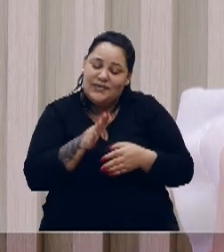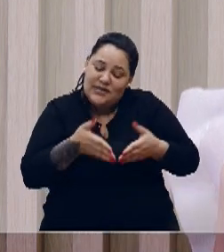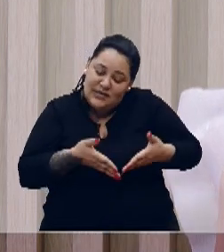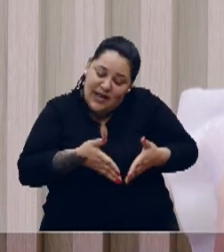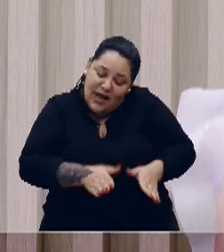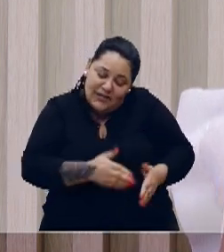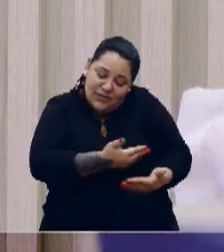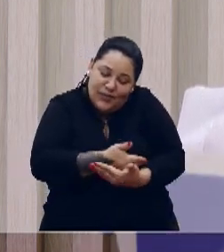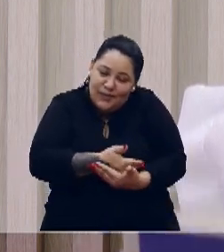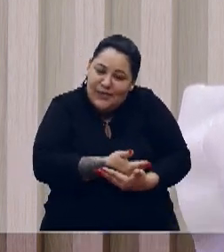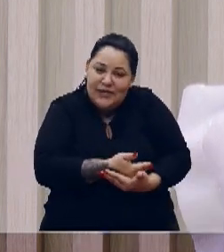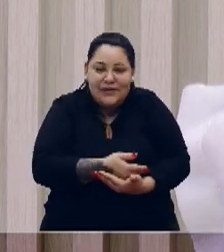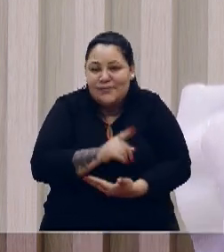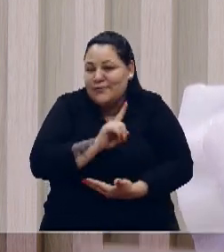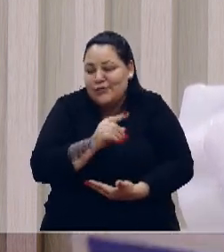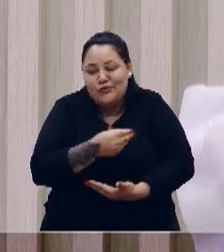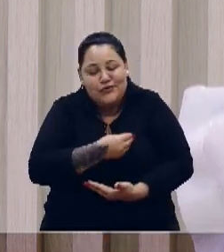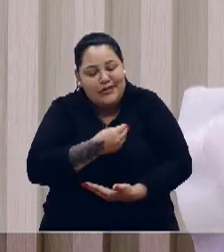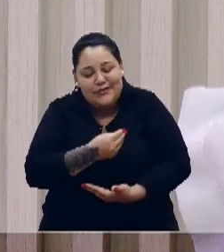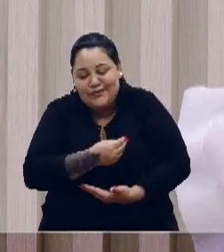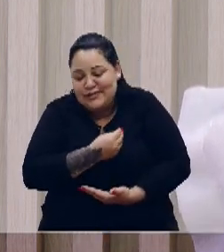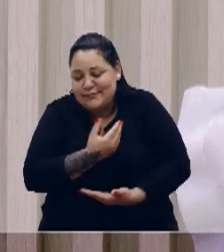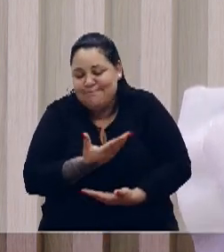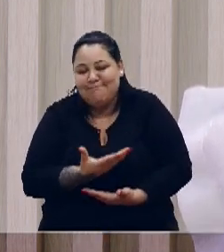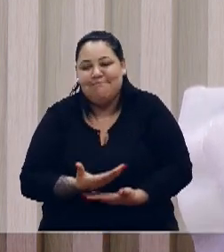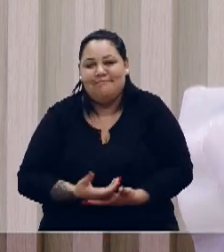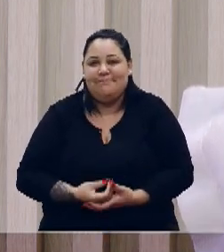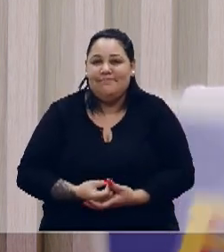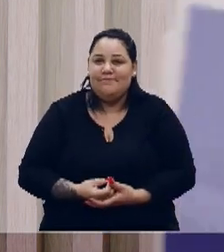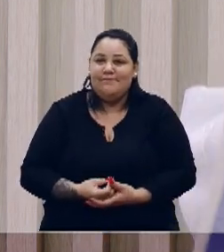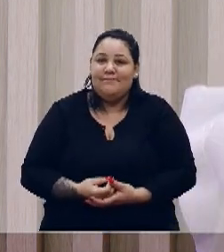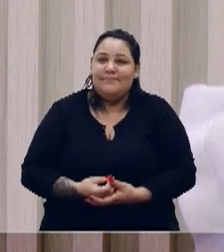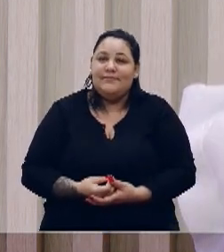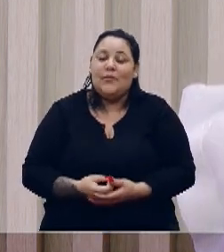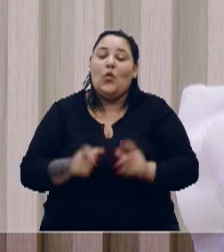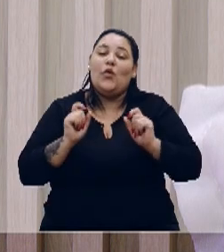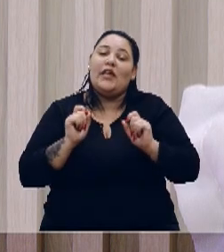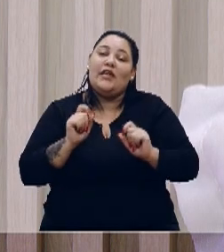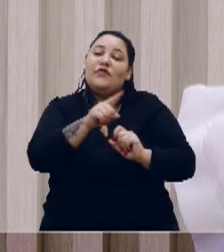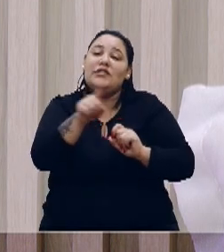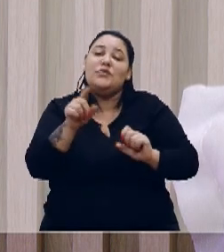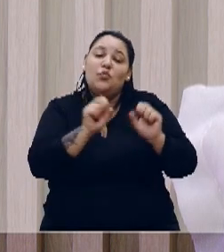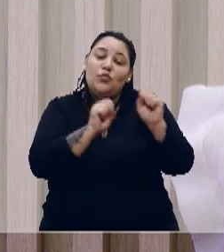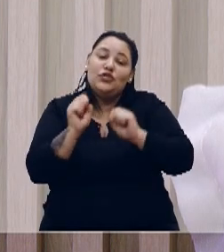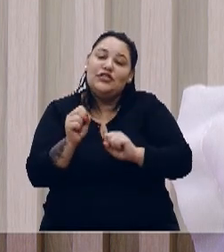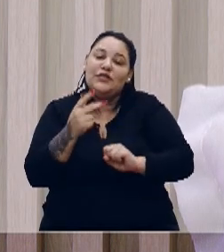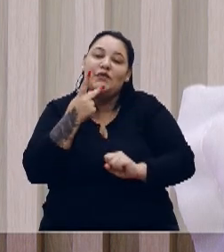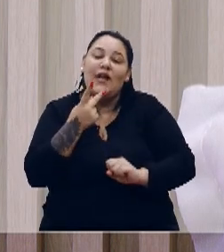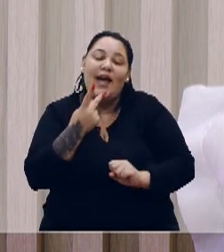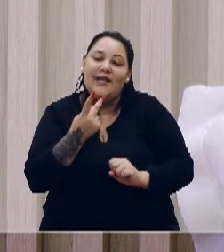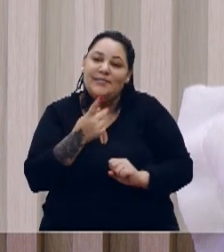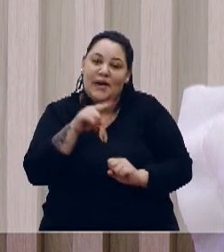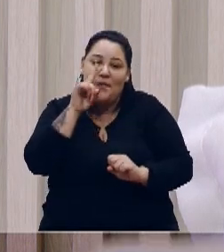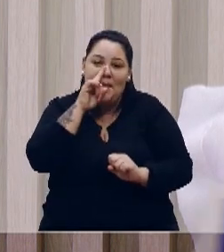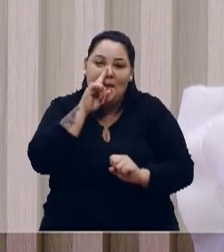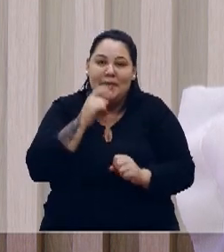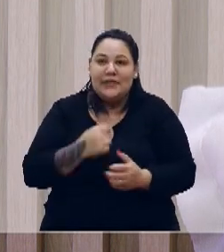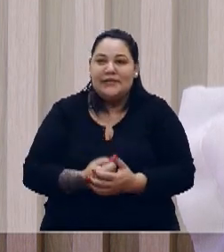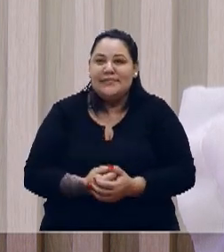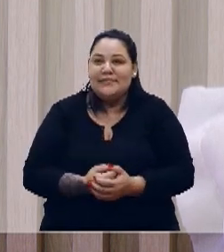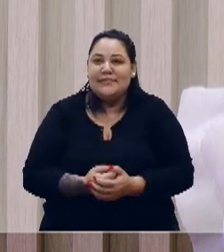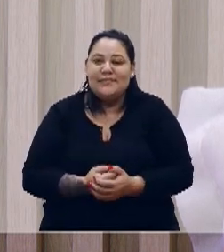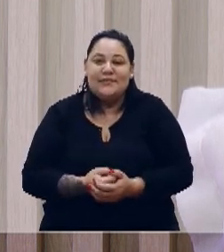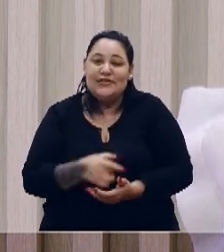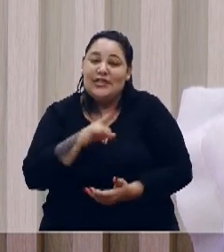e não sobrevive, né? Enfim, o que a gente poderia falar para essas mães, né? Além de